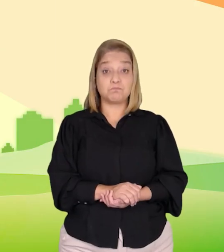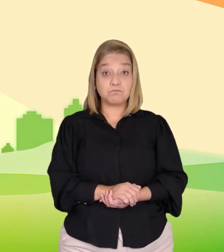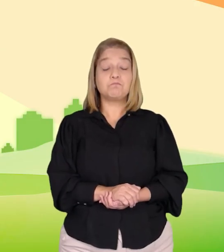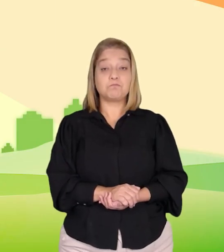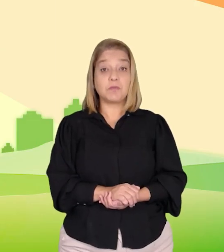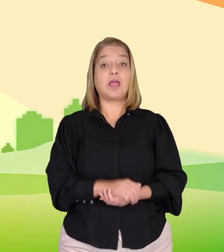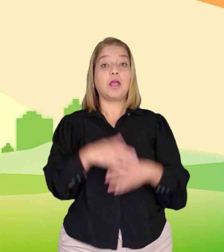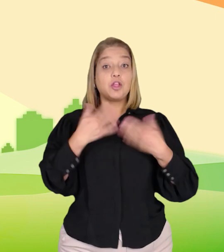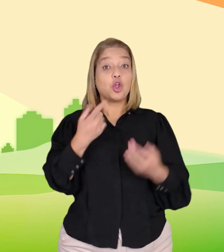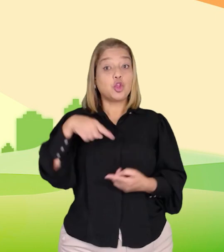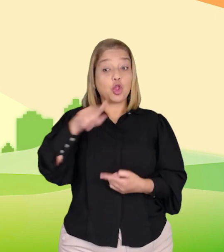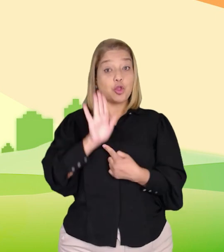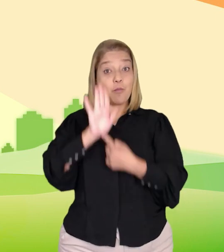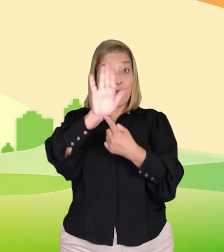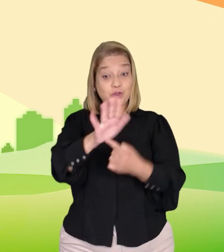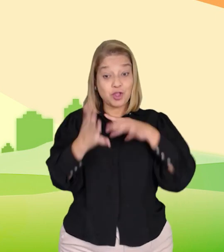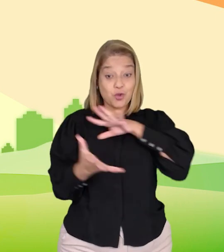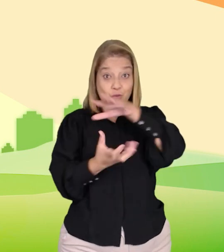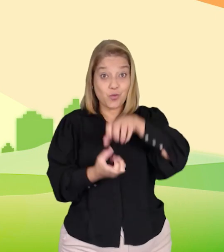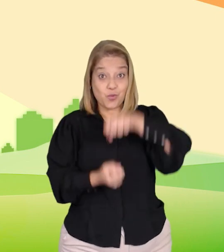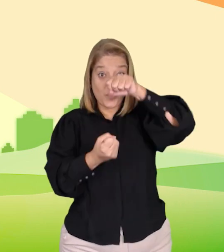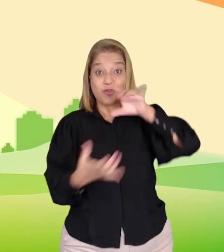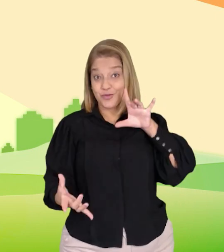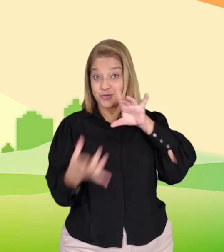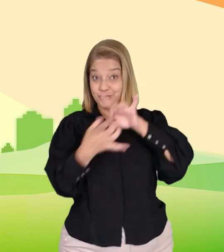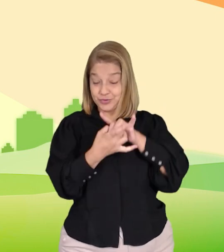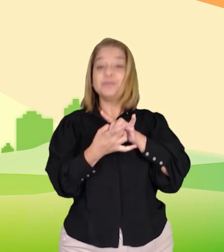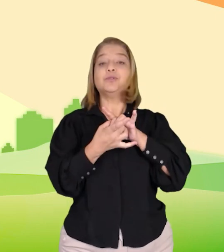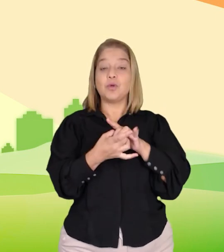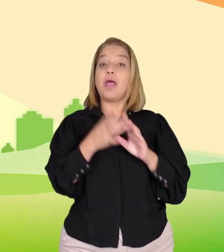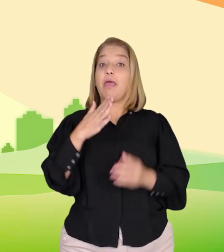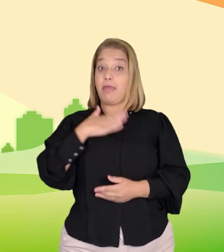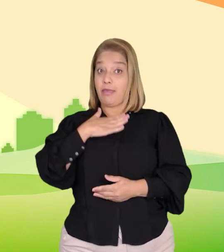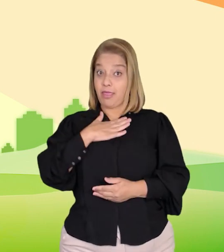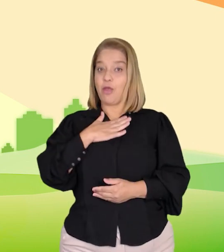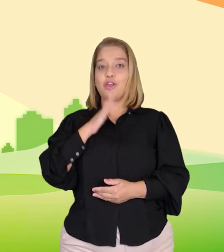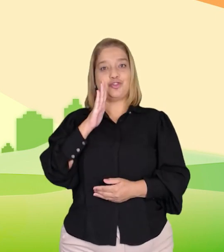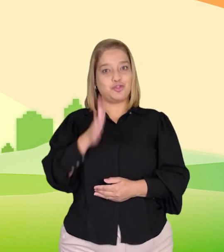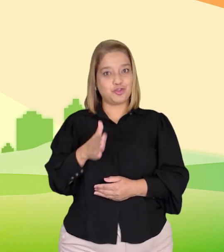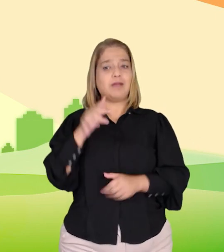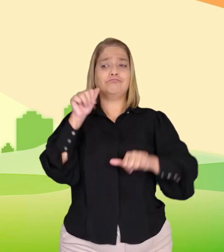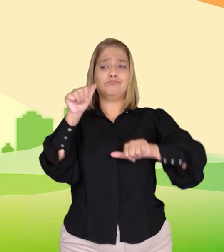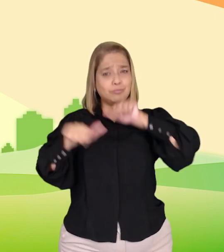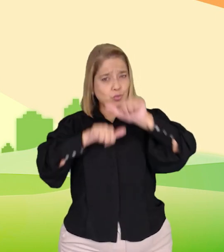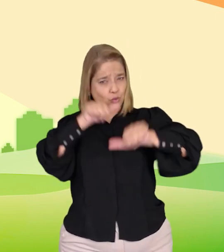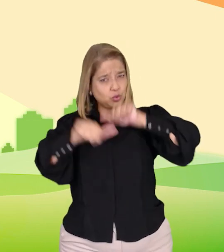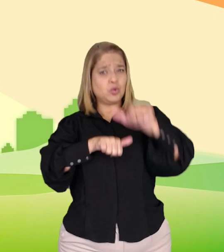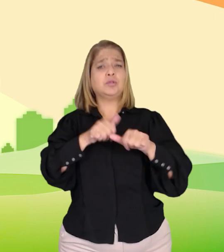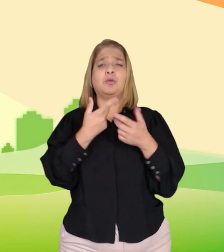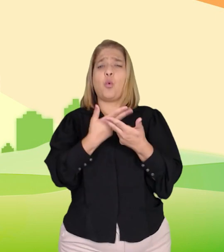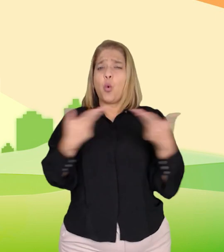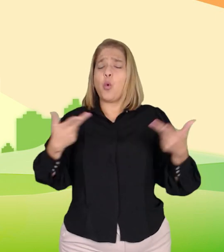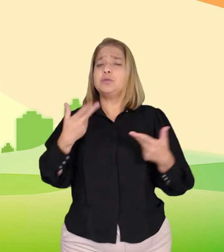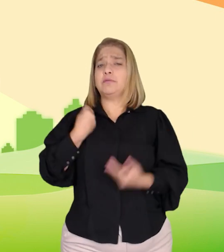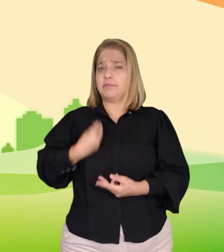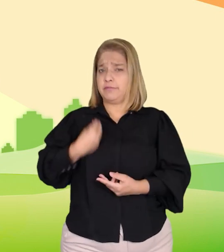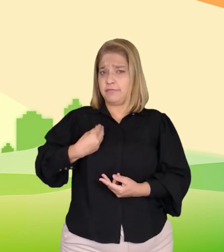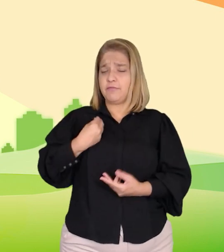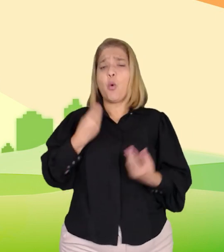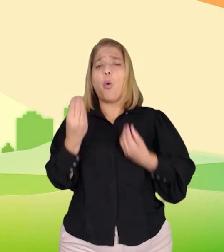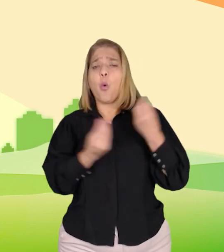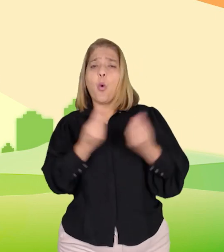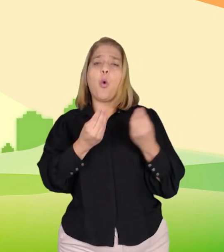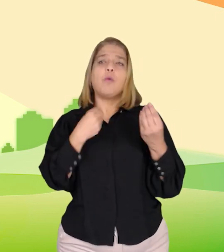Depois que começamos o quadro Sustentabilidade em Conexão, eu, que já tinha mudado muita coisa na